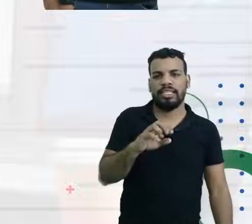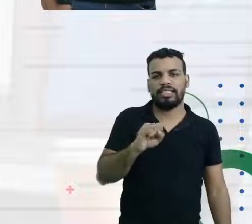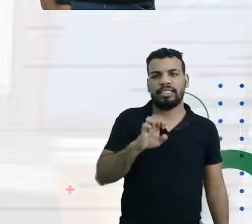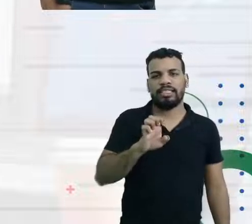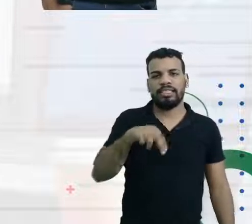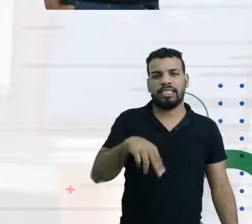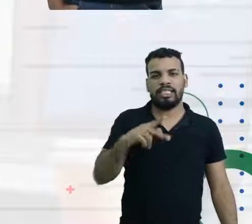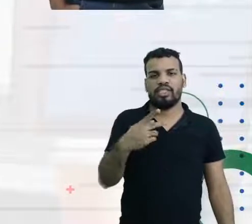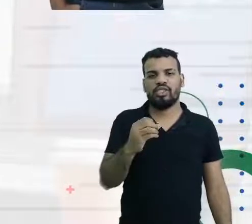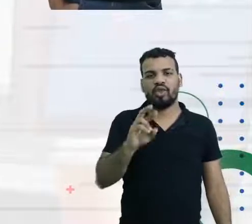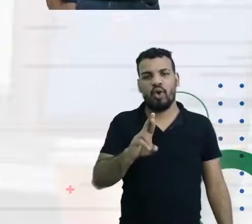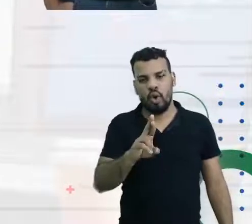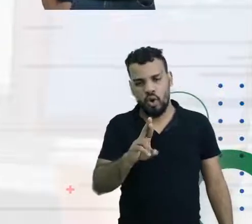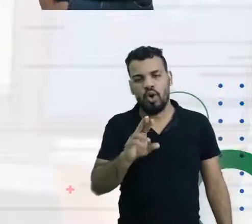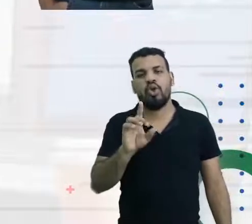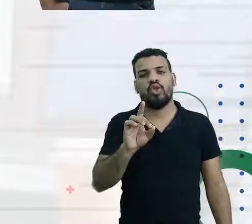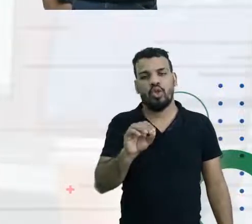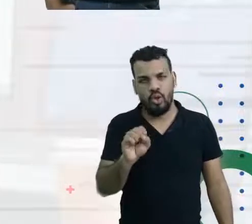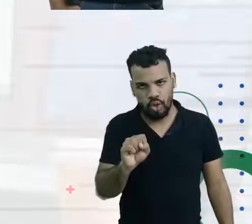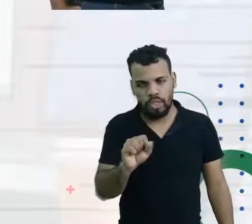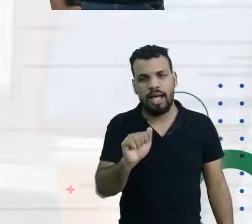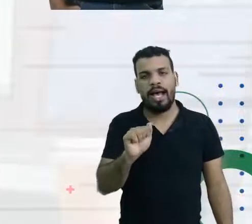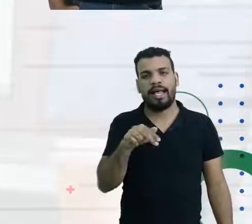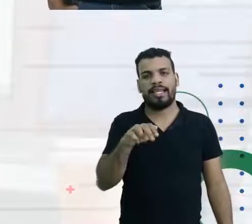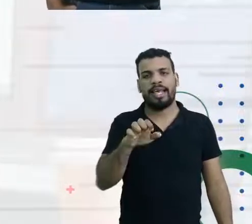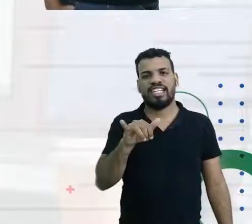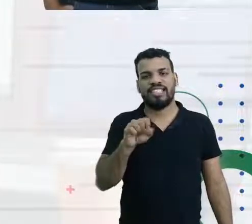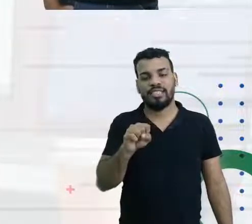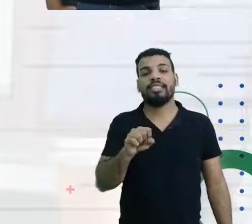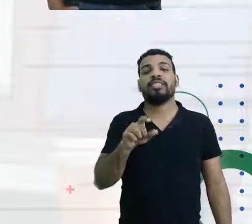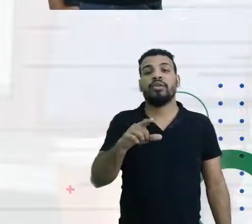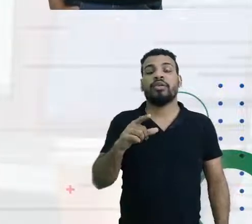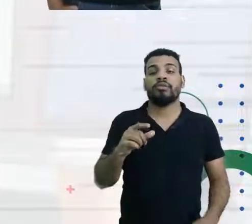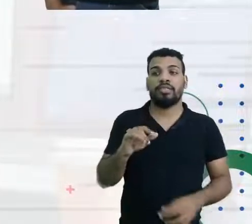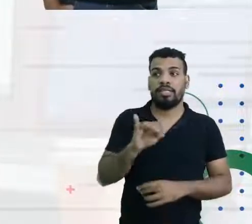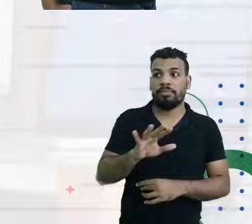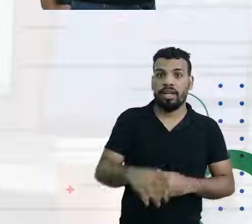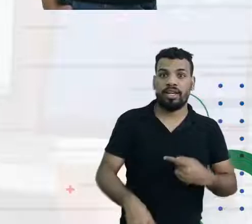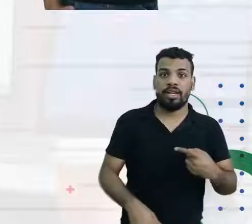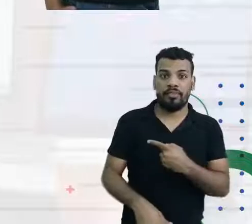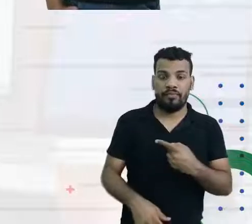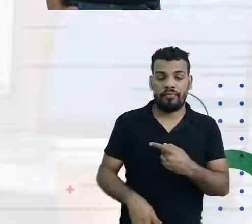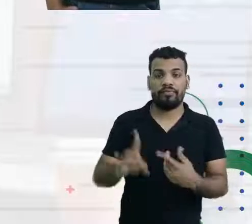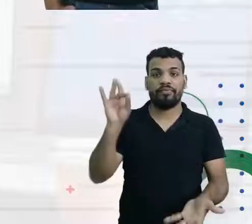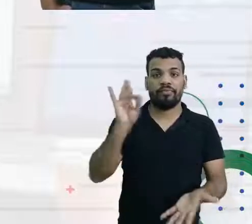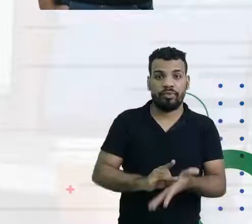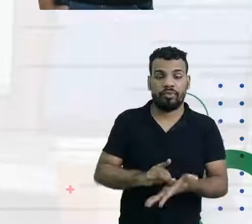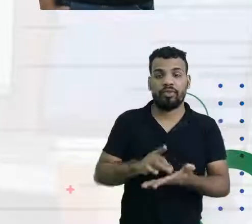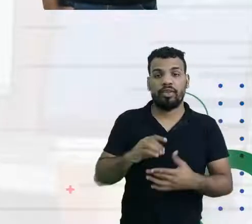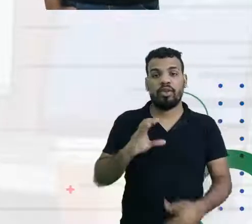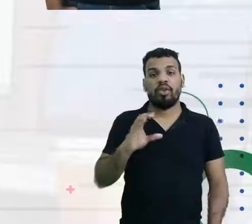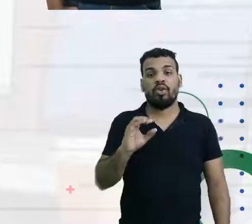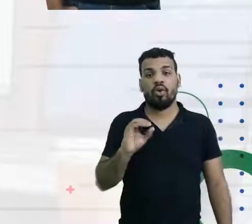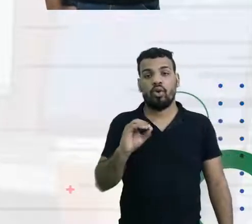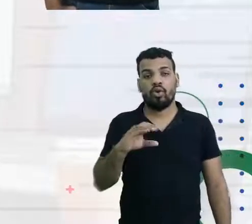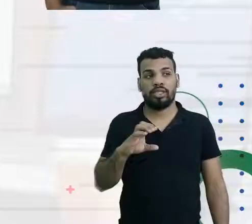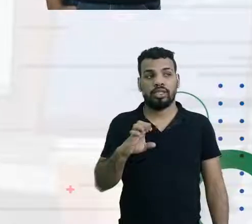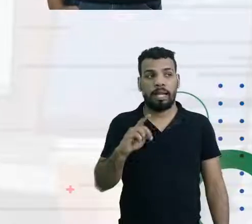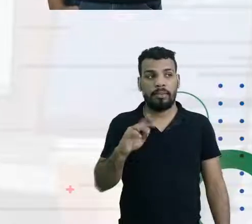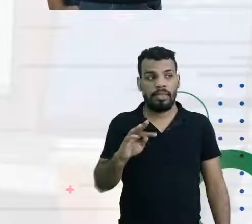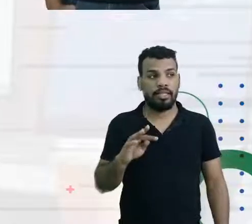gente entender. E aqui essa imagem aqui que é ouro, que são os originais do conceito do